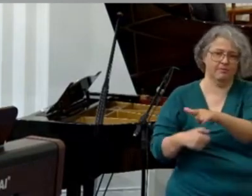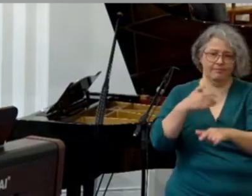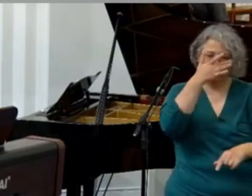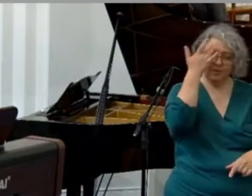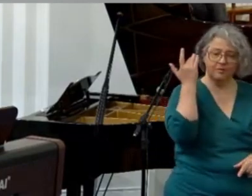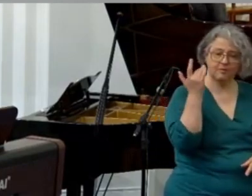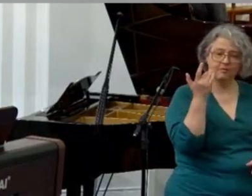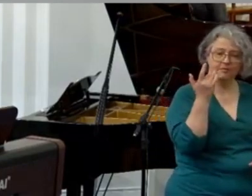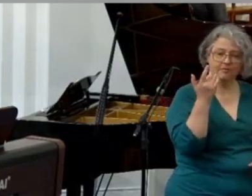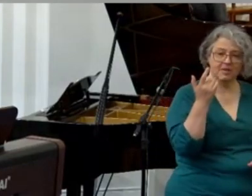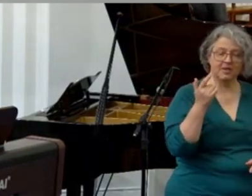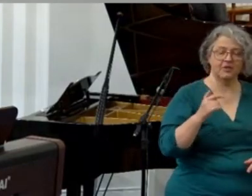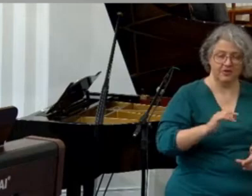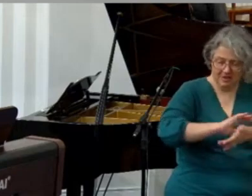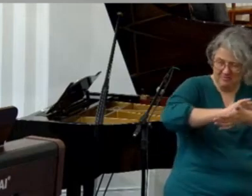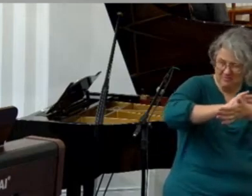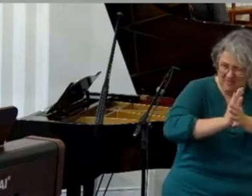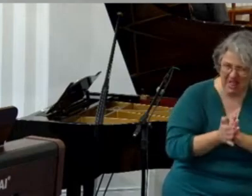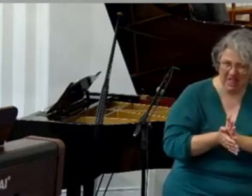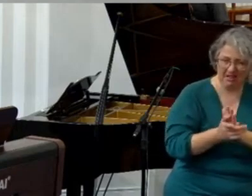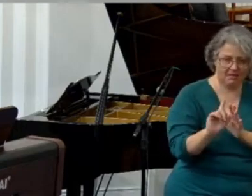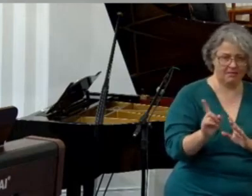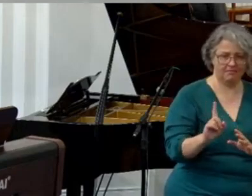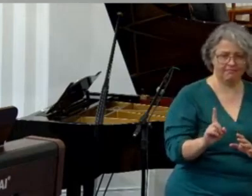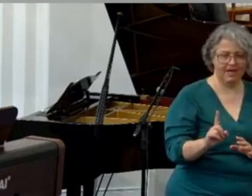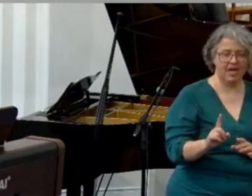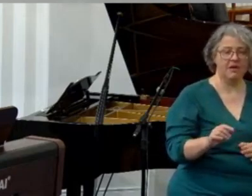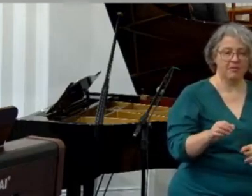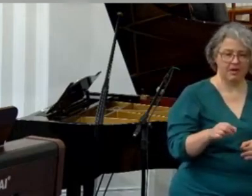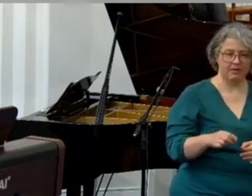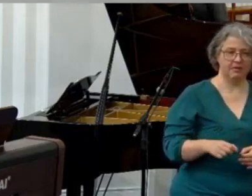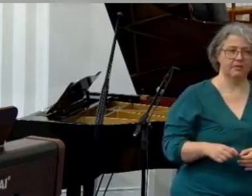uma forma condenatória. Este é o ponto.